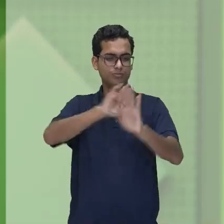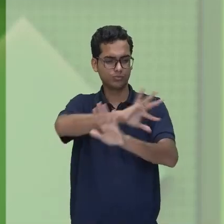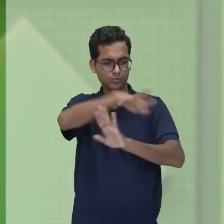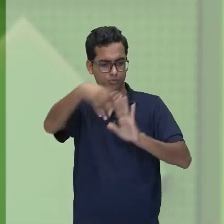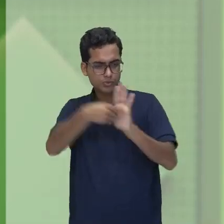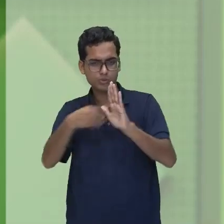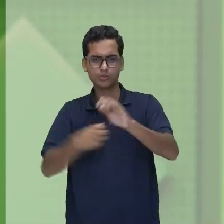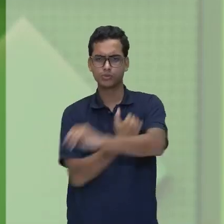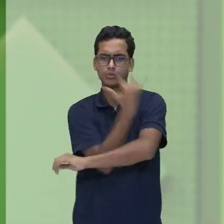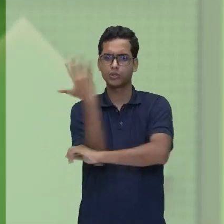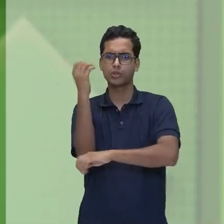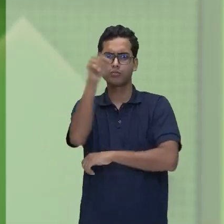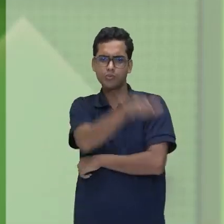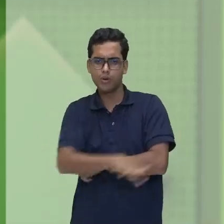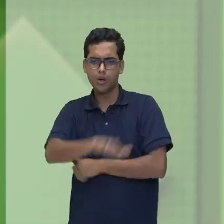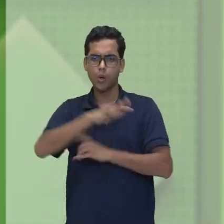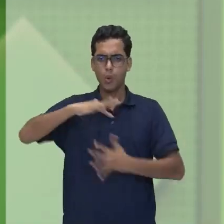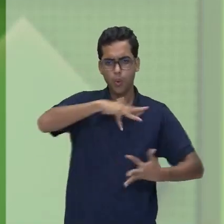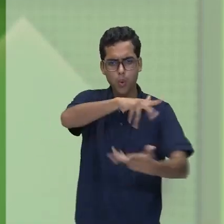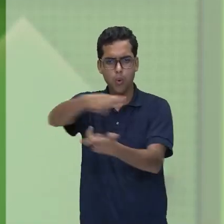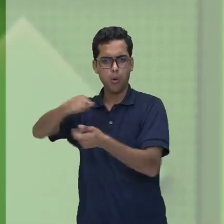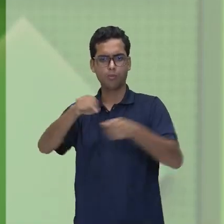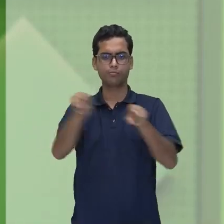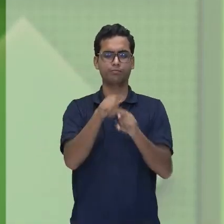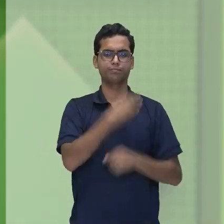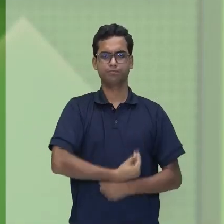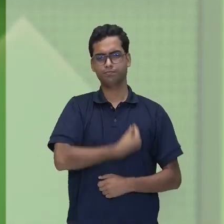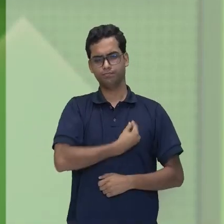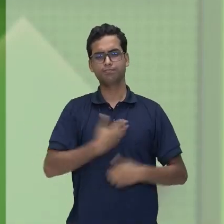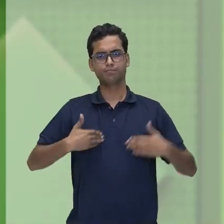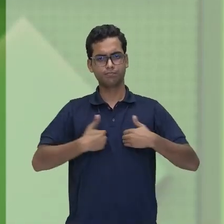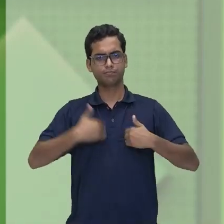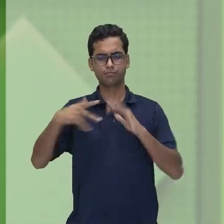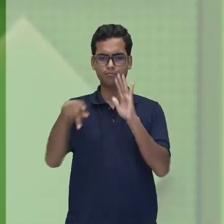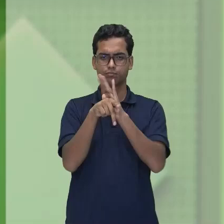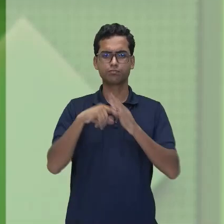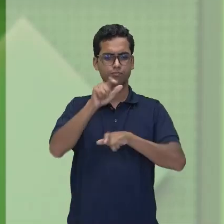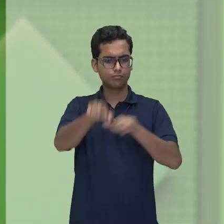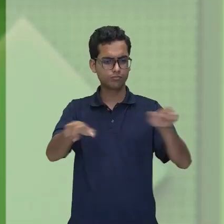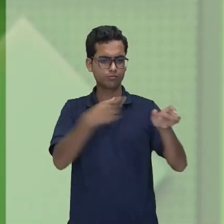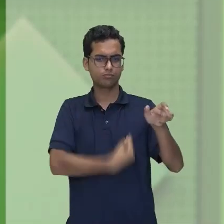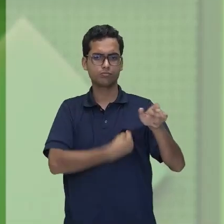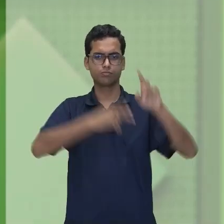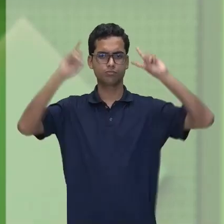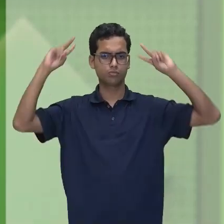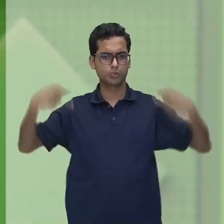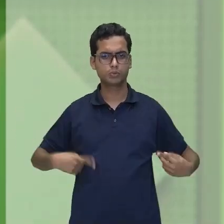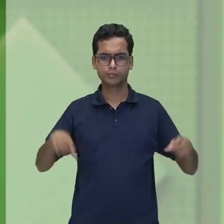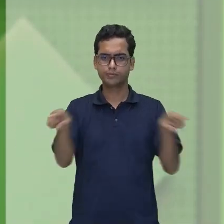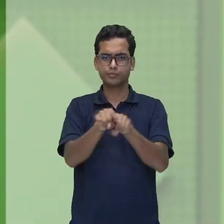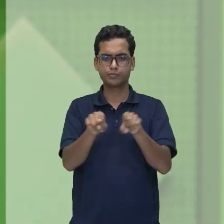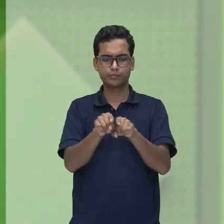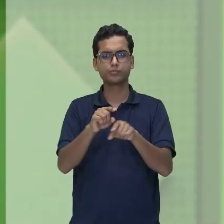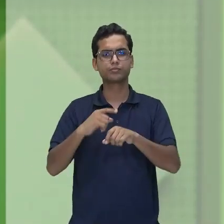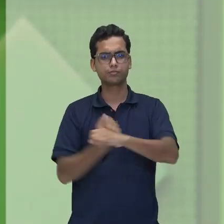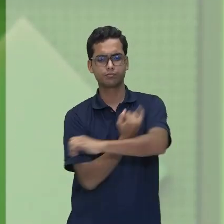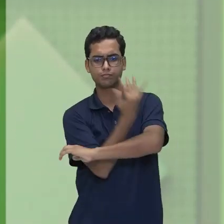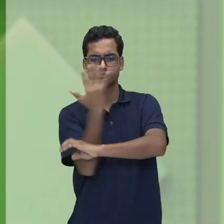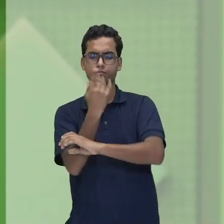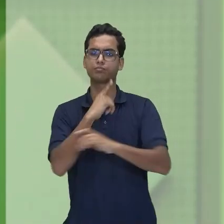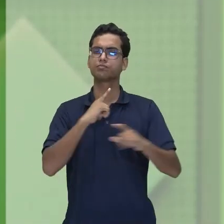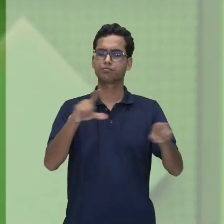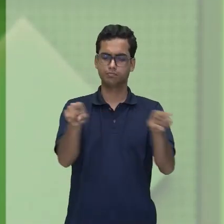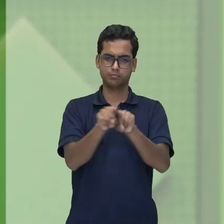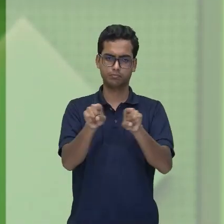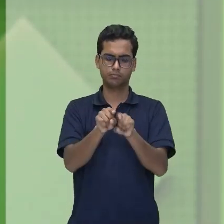meio ambiente de uma maneira geral e também para a vida, né, do nosso planeta. Então, só para a gente resumir tudo isso que falamos aí ao longo da